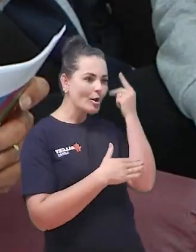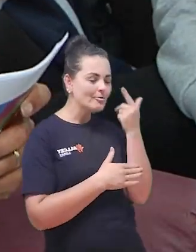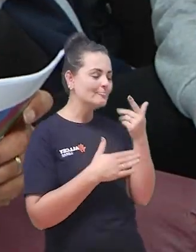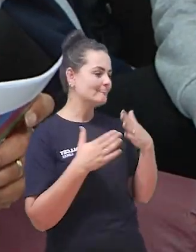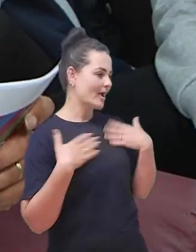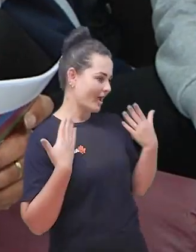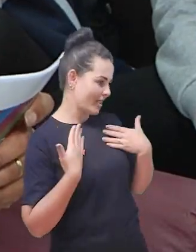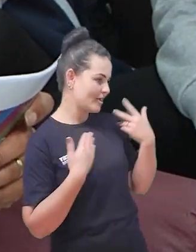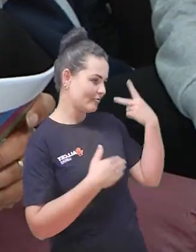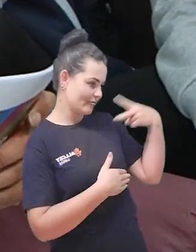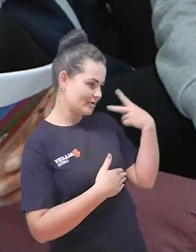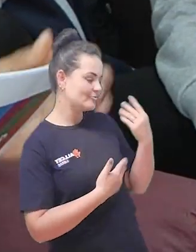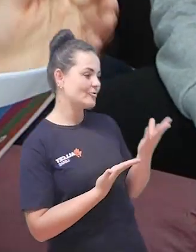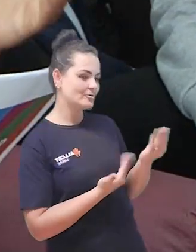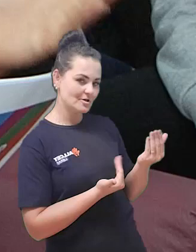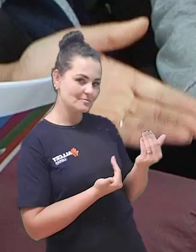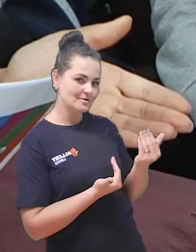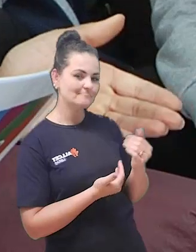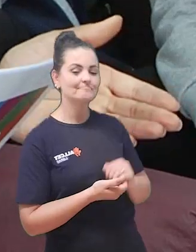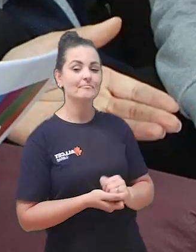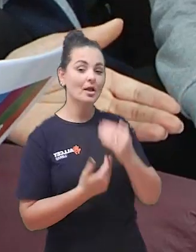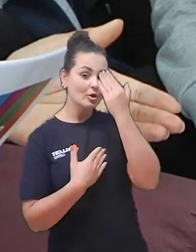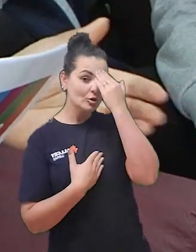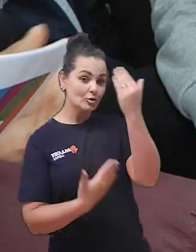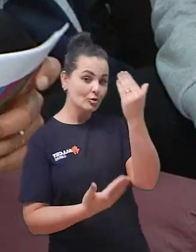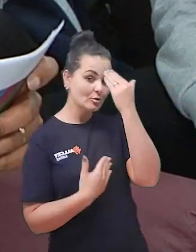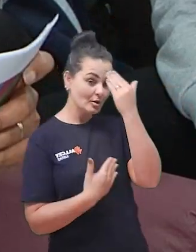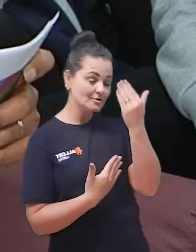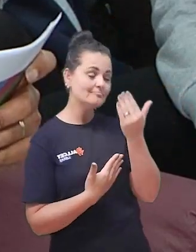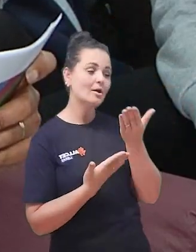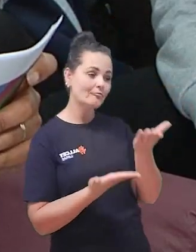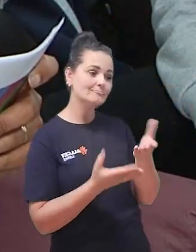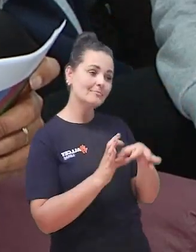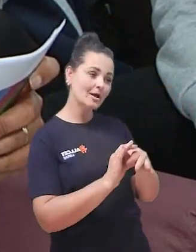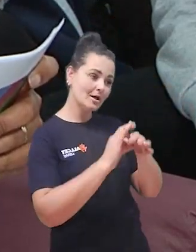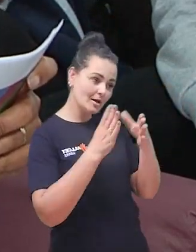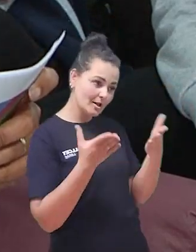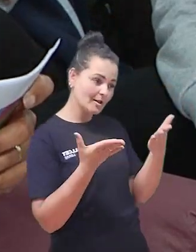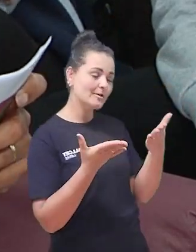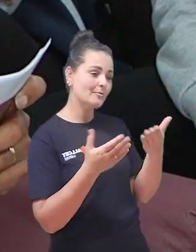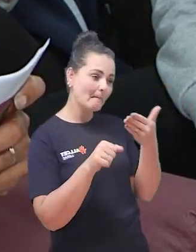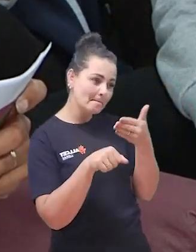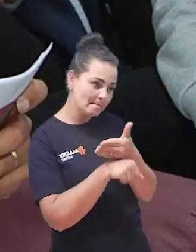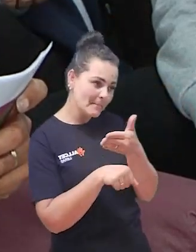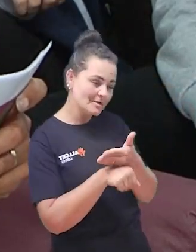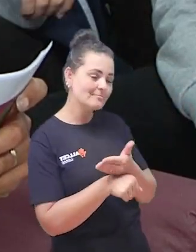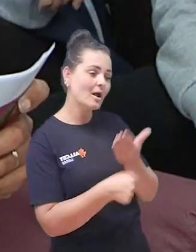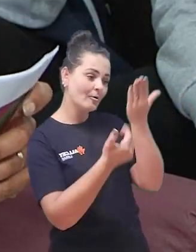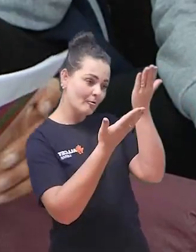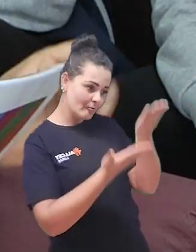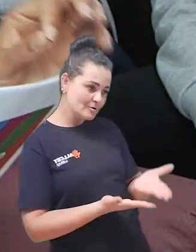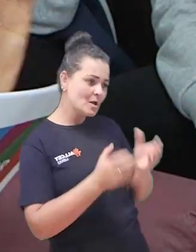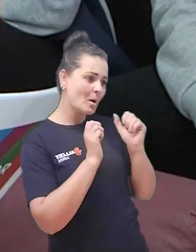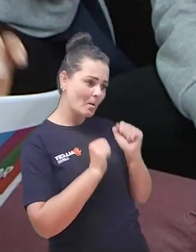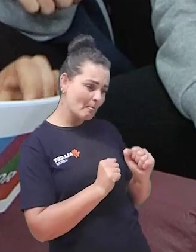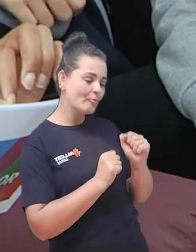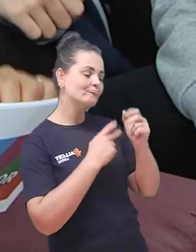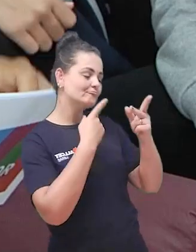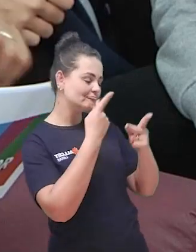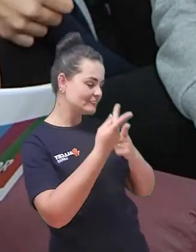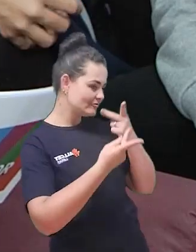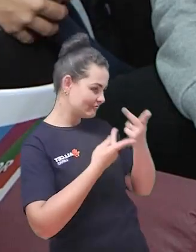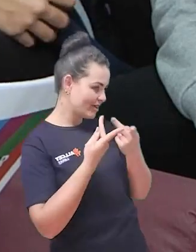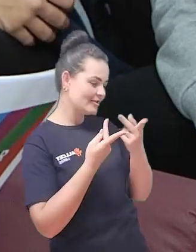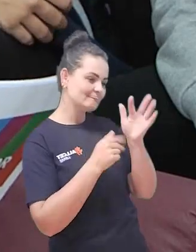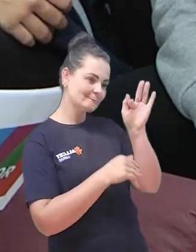nossos vereadores mirins. Nós agradecemos a sua disponibilidade e passamos a palavra para que você faça